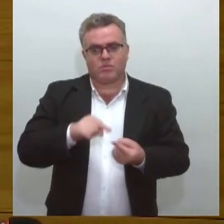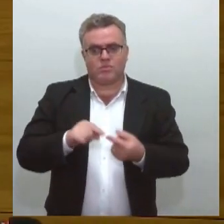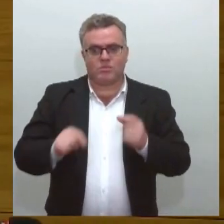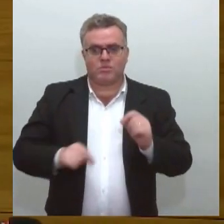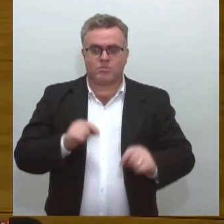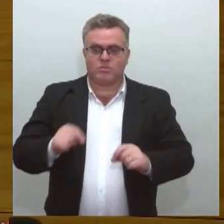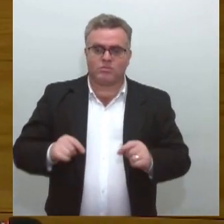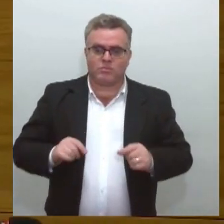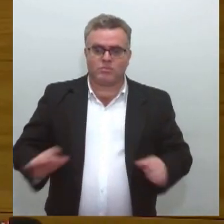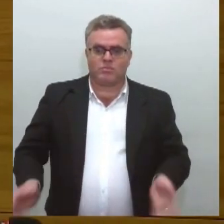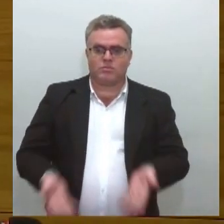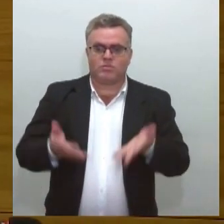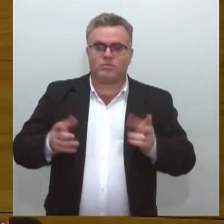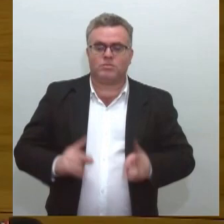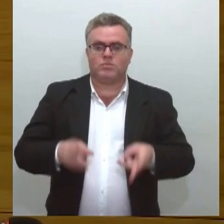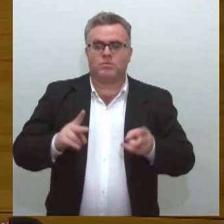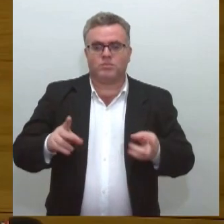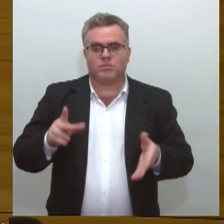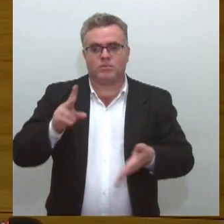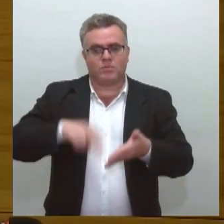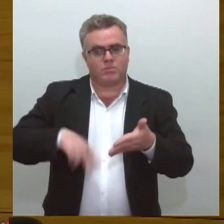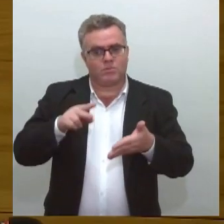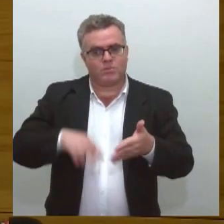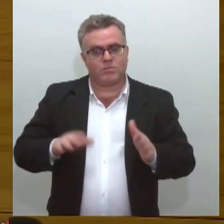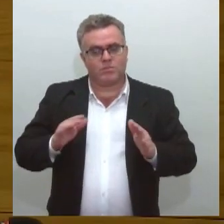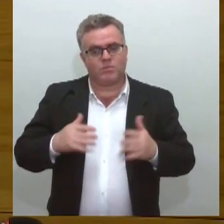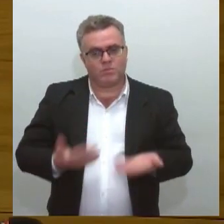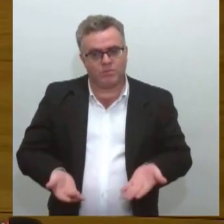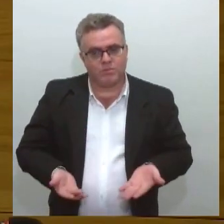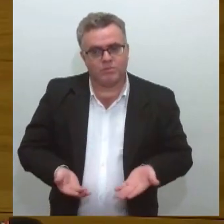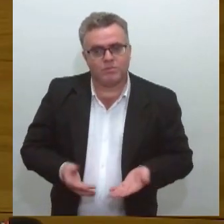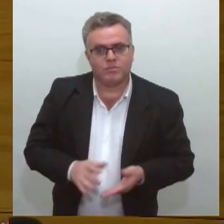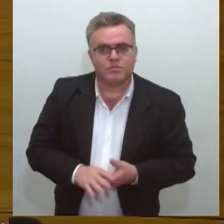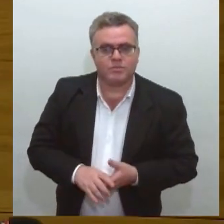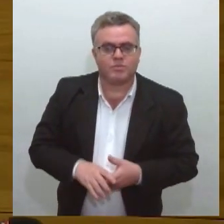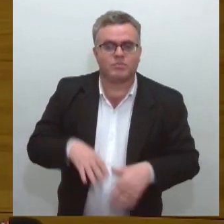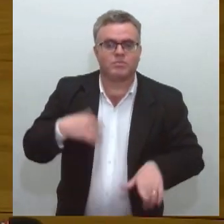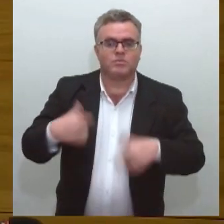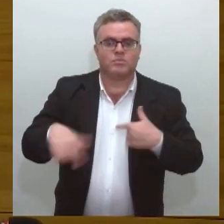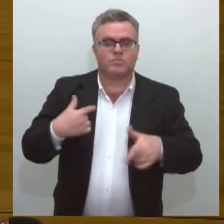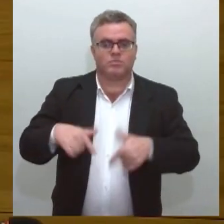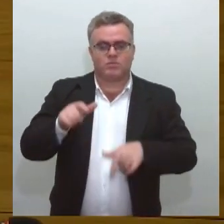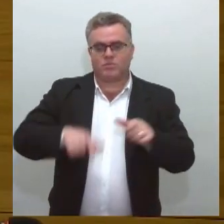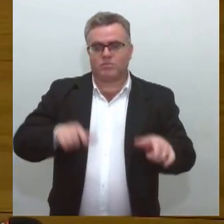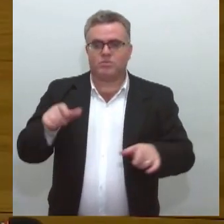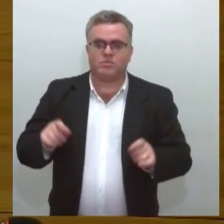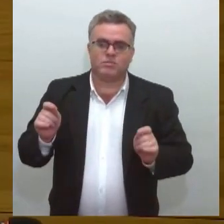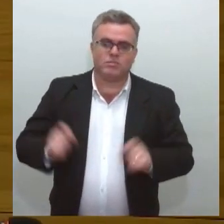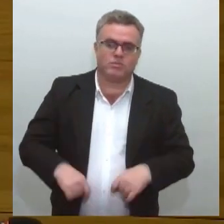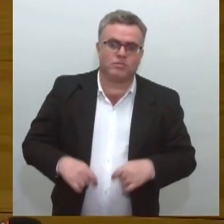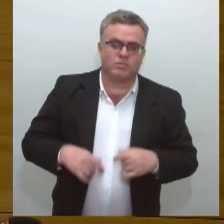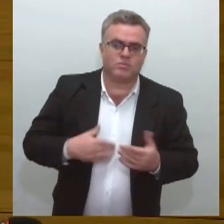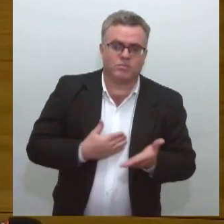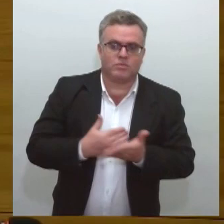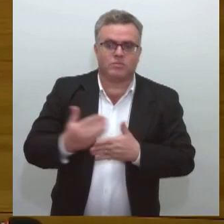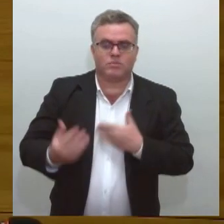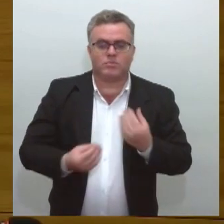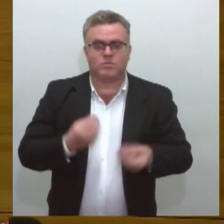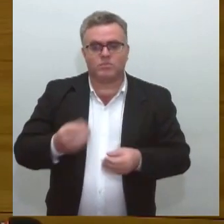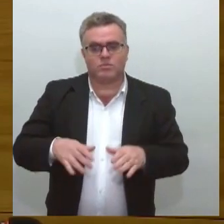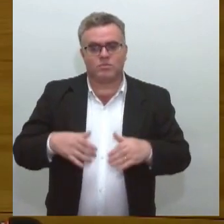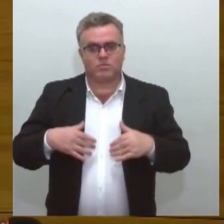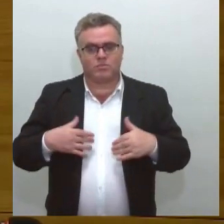a leitura e promover o trabalho de autores, sejam eles autores iniciantes e sejam autores já consagrados